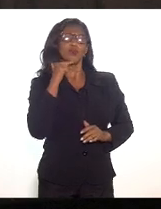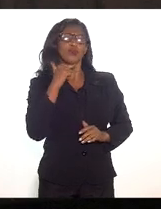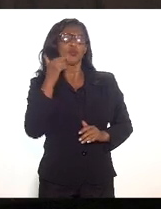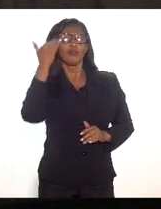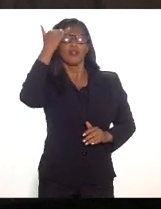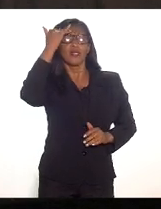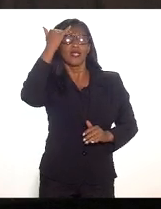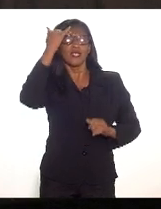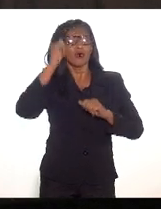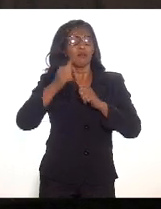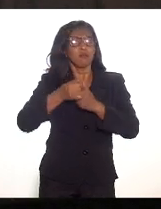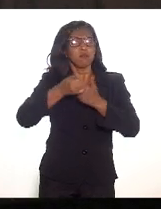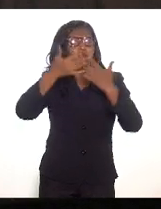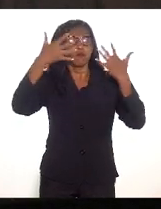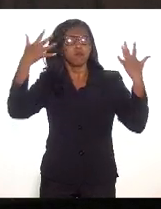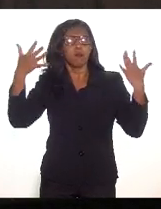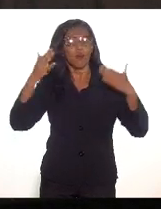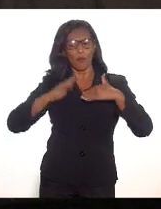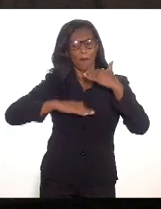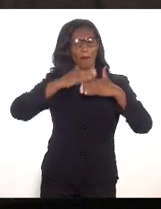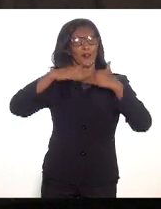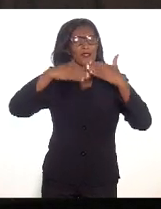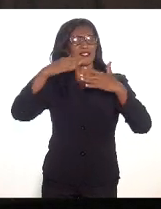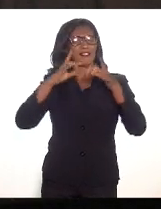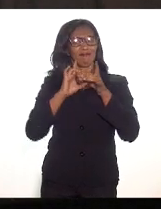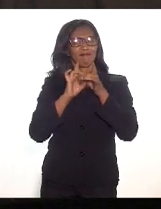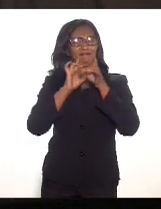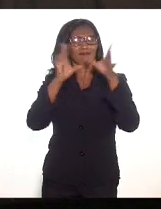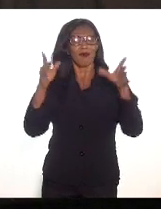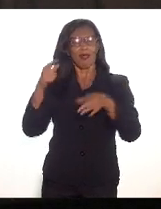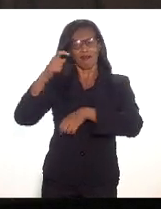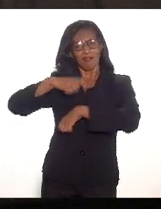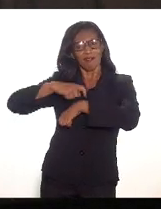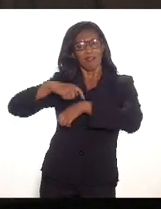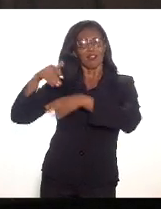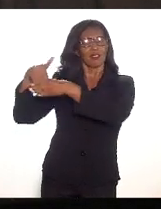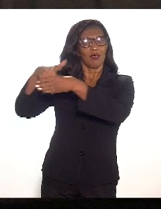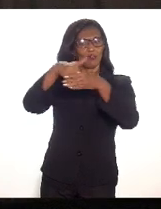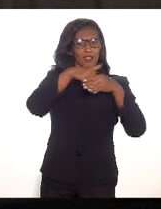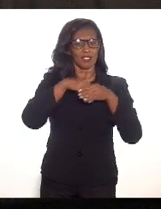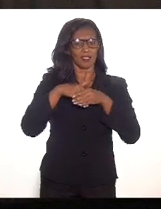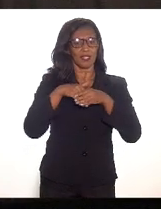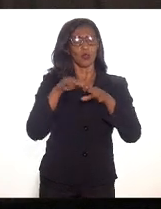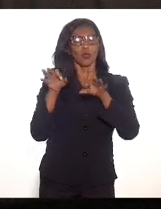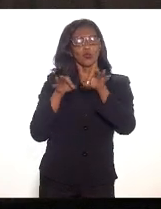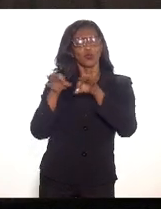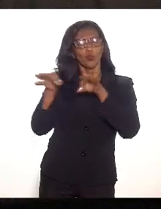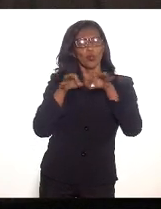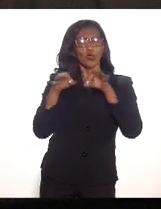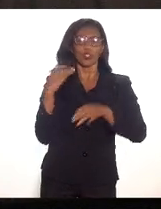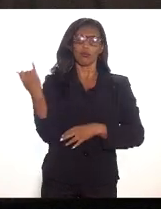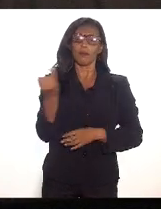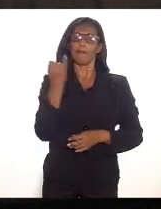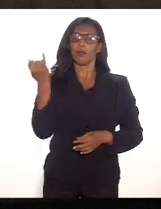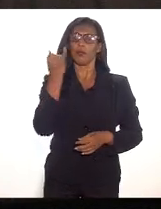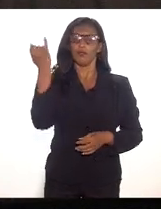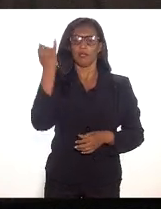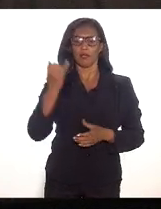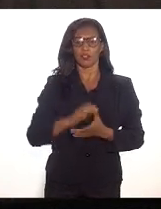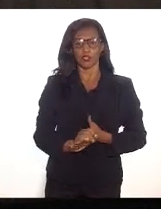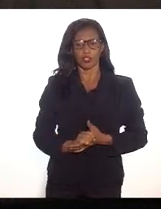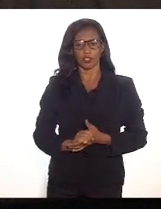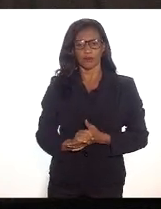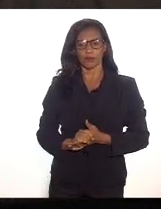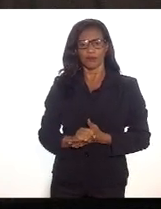da plenitude que é o processo democrático no momento da votação de um projeto tão importante como esse. Ao